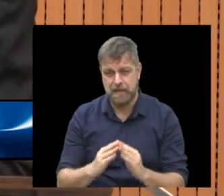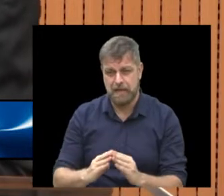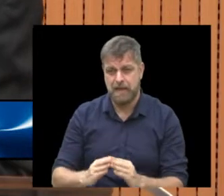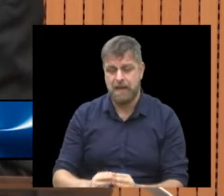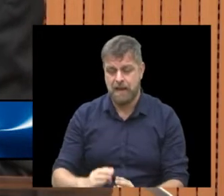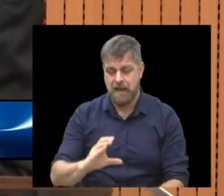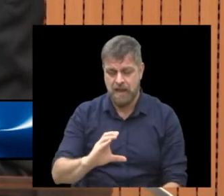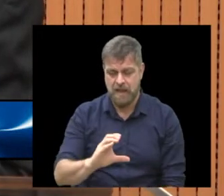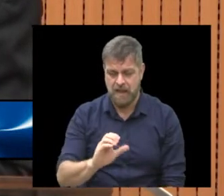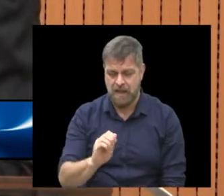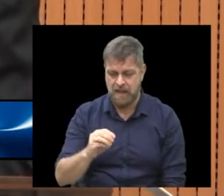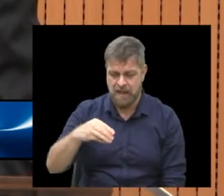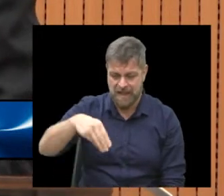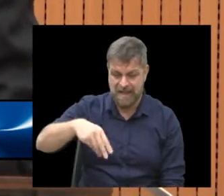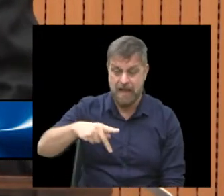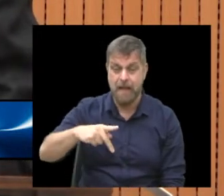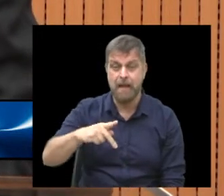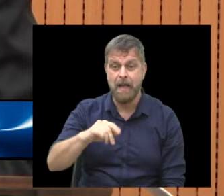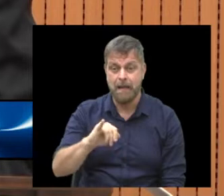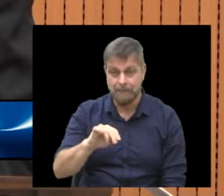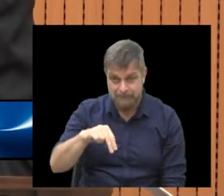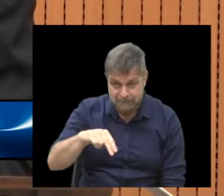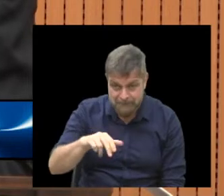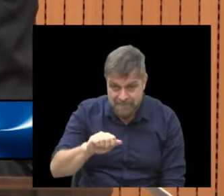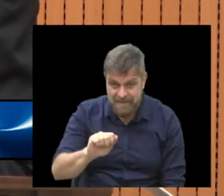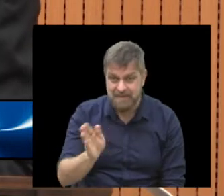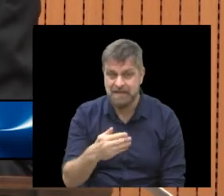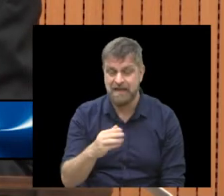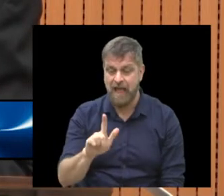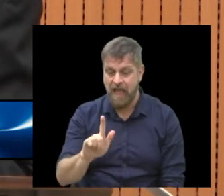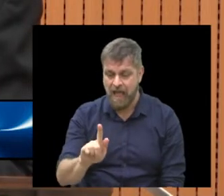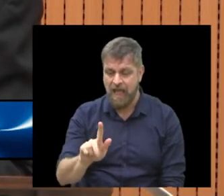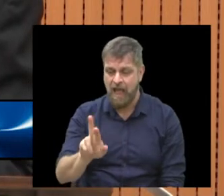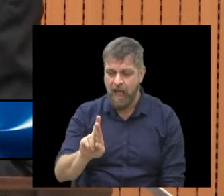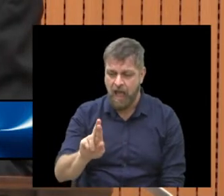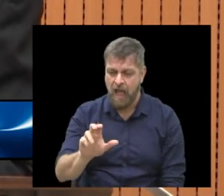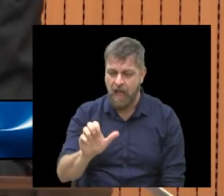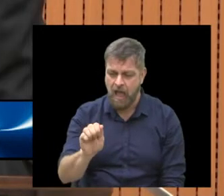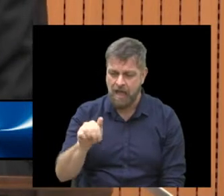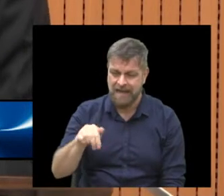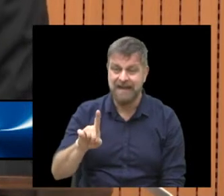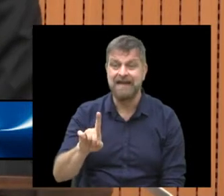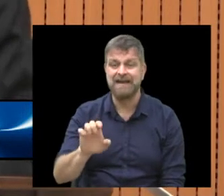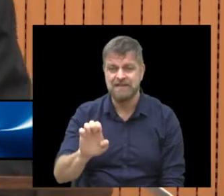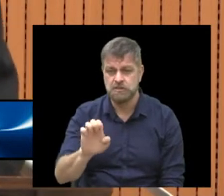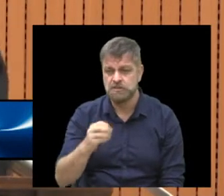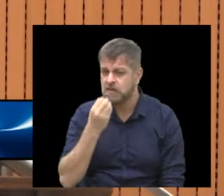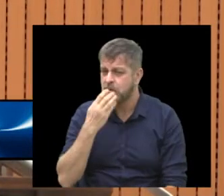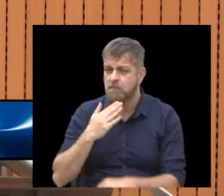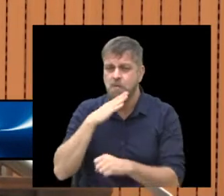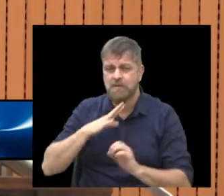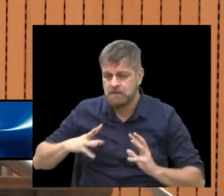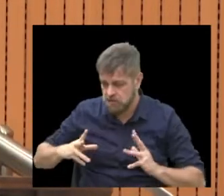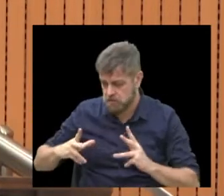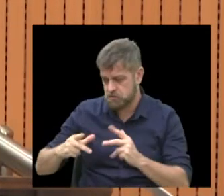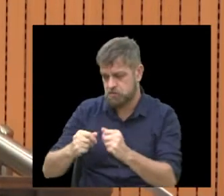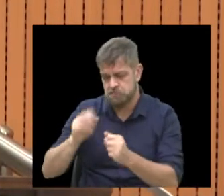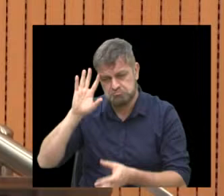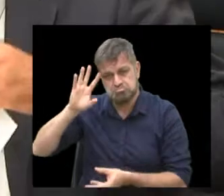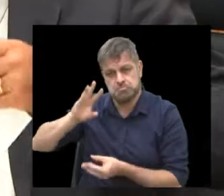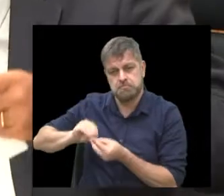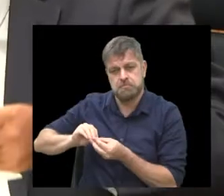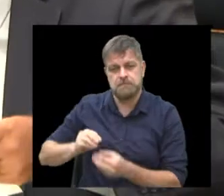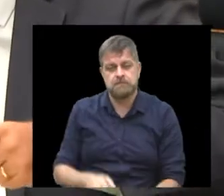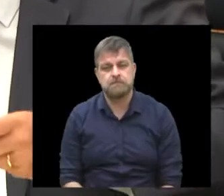Campina Grande. São essas minhas considerações, senhor presidente, senhores vereadores. Uma boa tarde a todos.